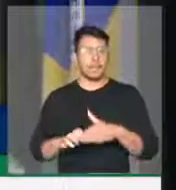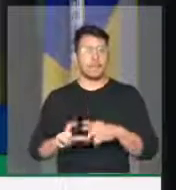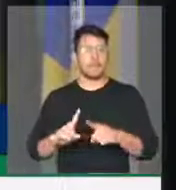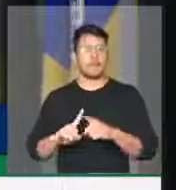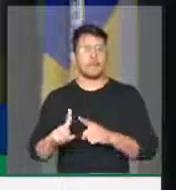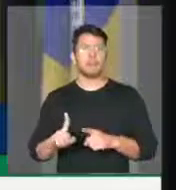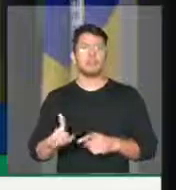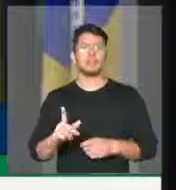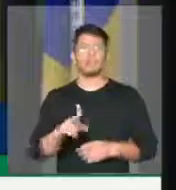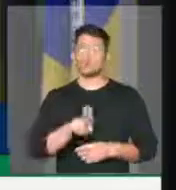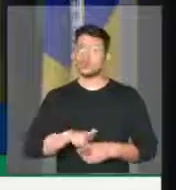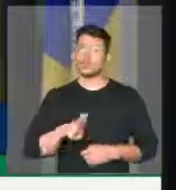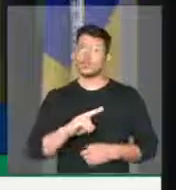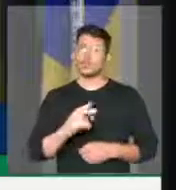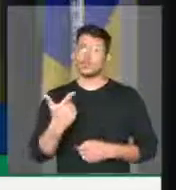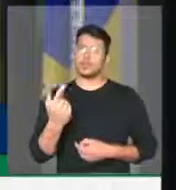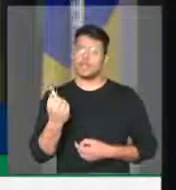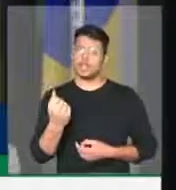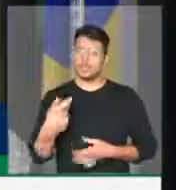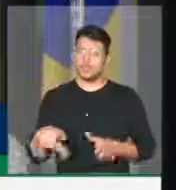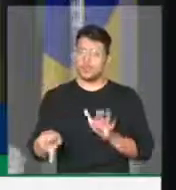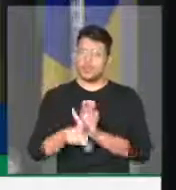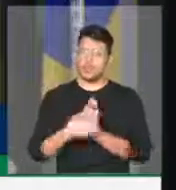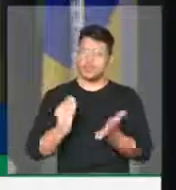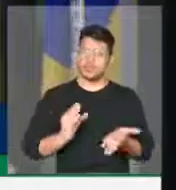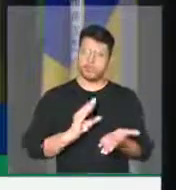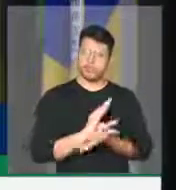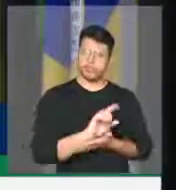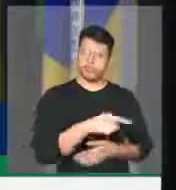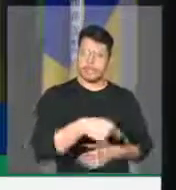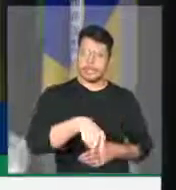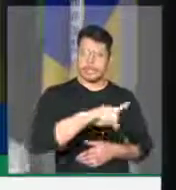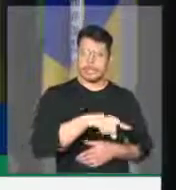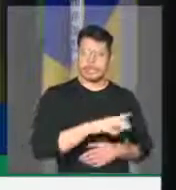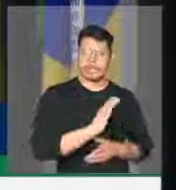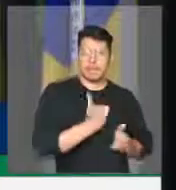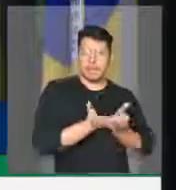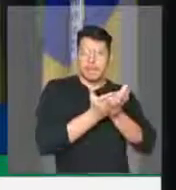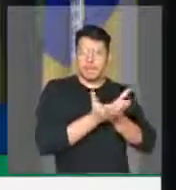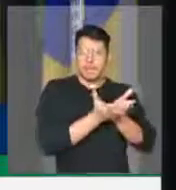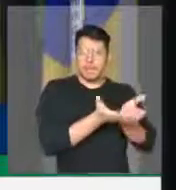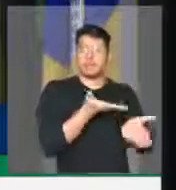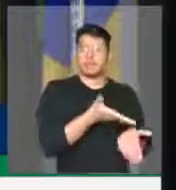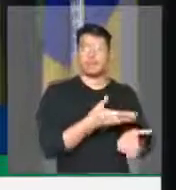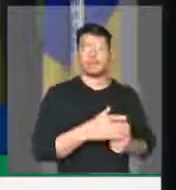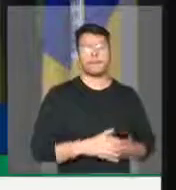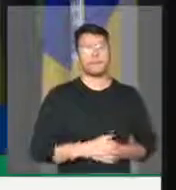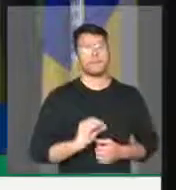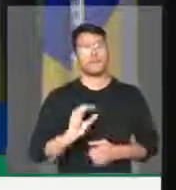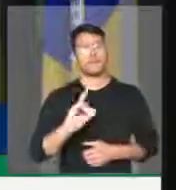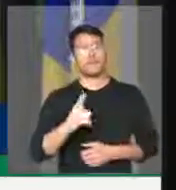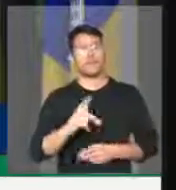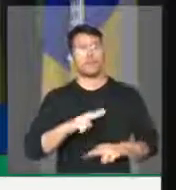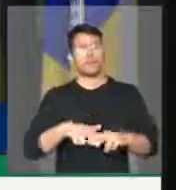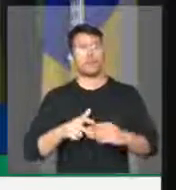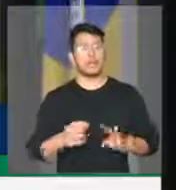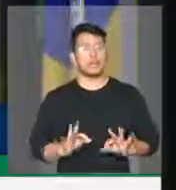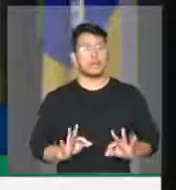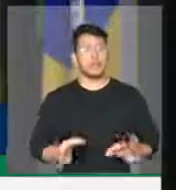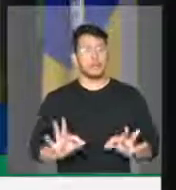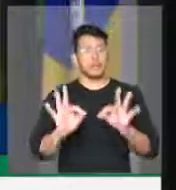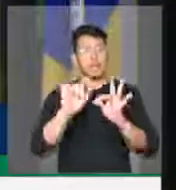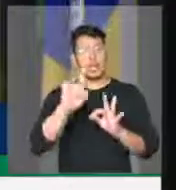as circunstâncias. Essa tecnologia é da Marinha, ela é pioneira.